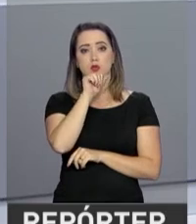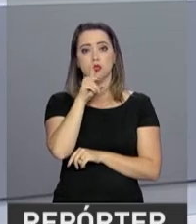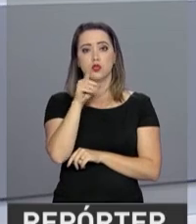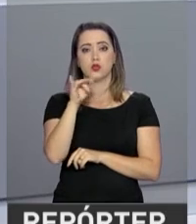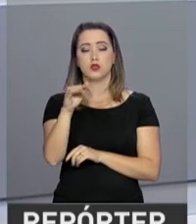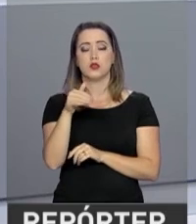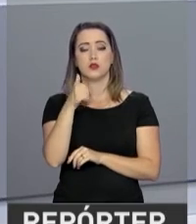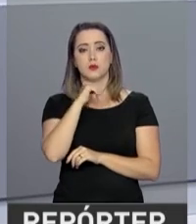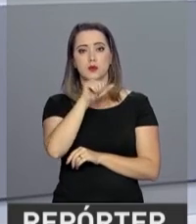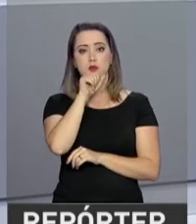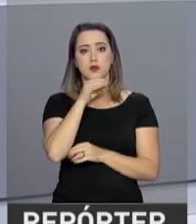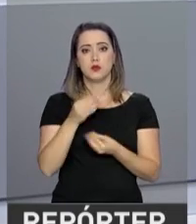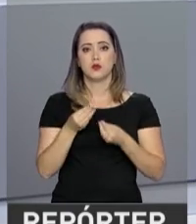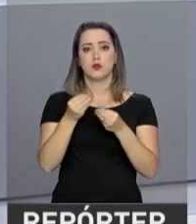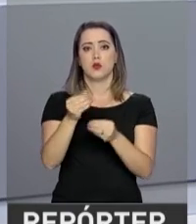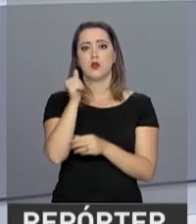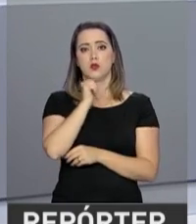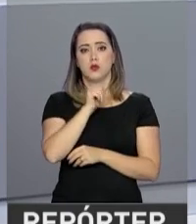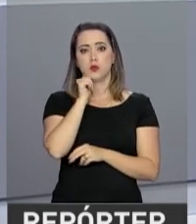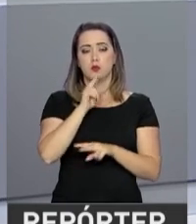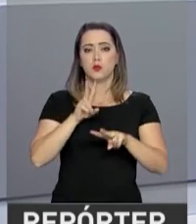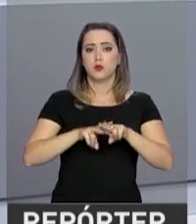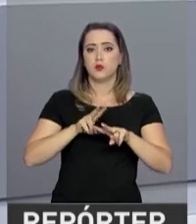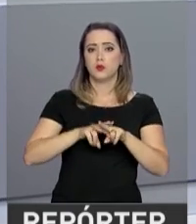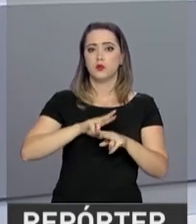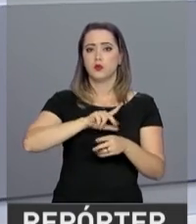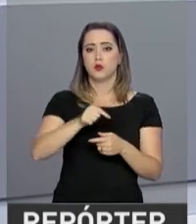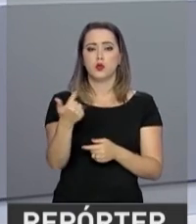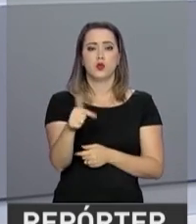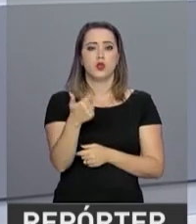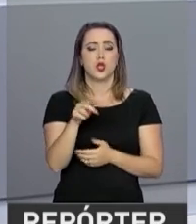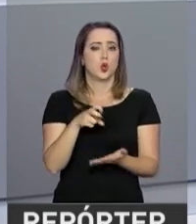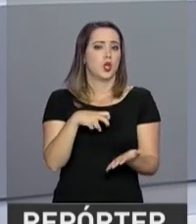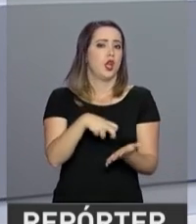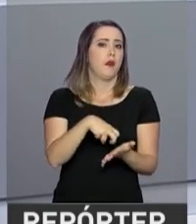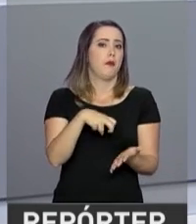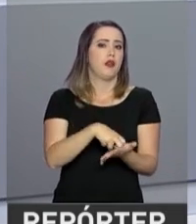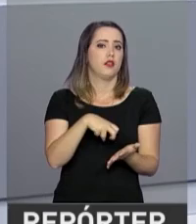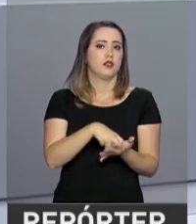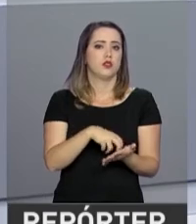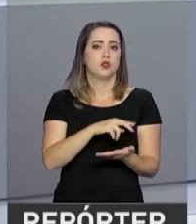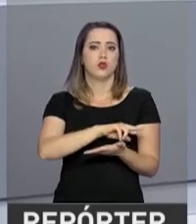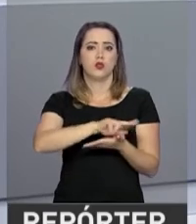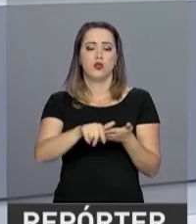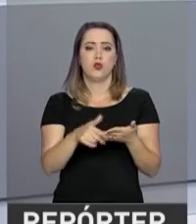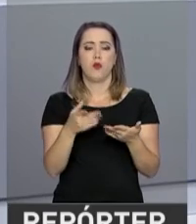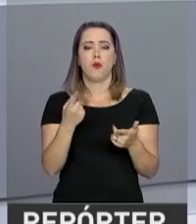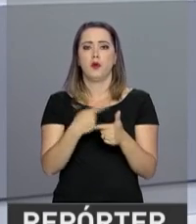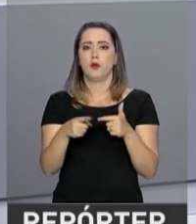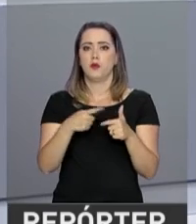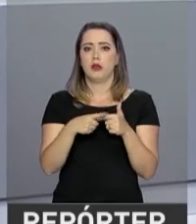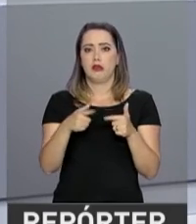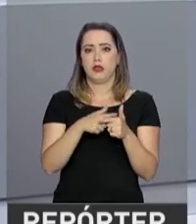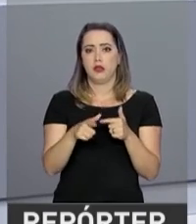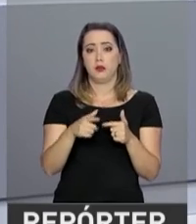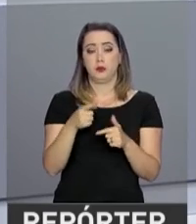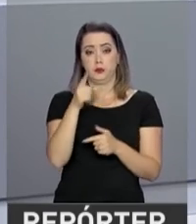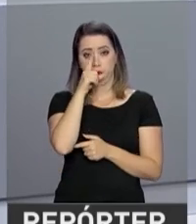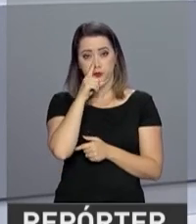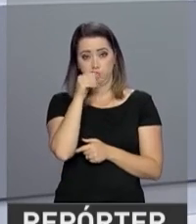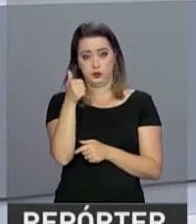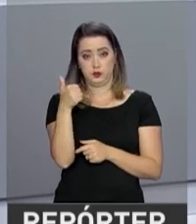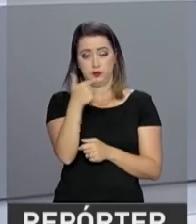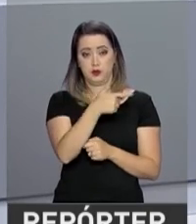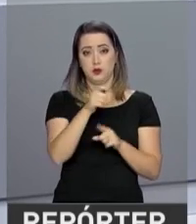benefício será concedido a mulheres presas em geral que não tenham sido punidas com a prática de falta grave nos últimos 12 meses